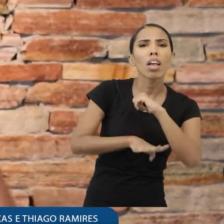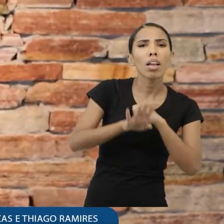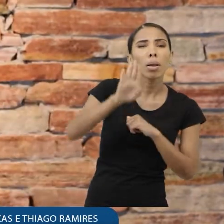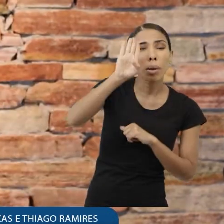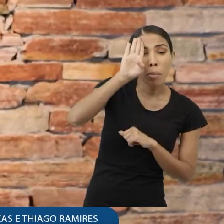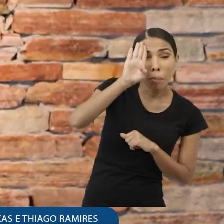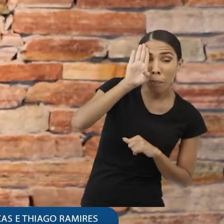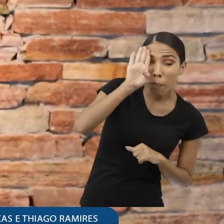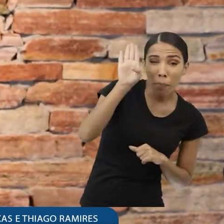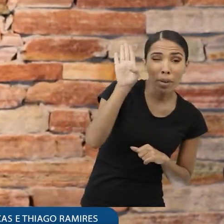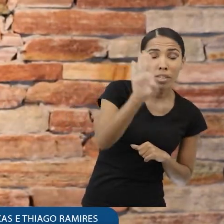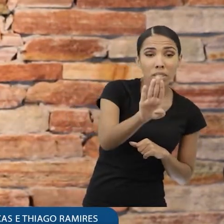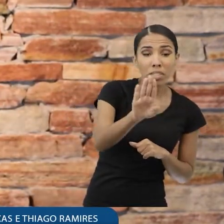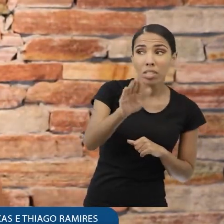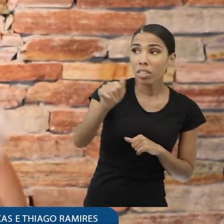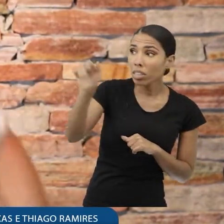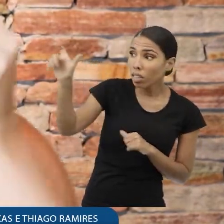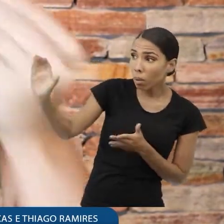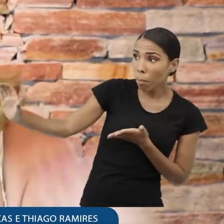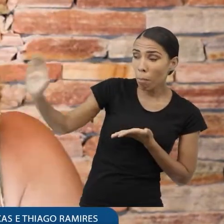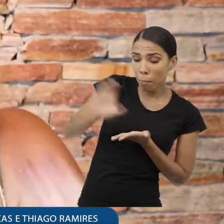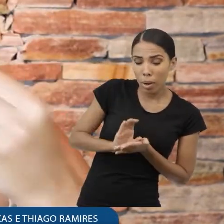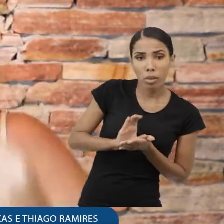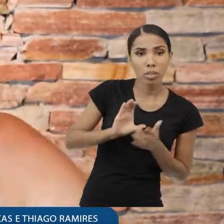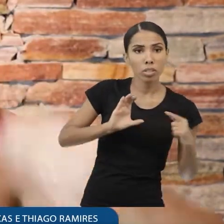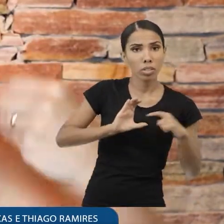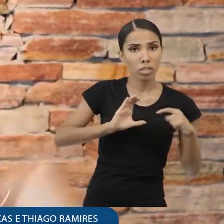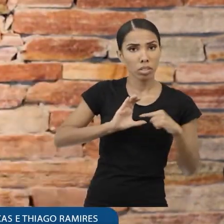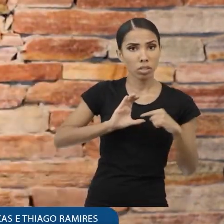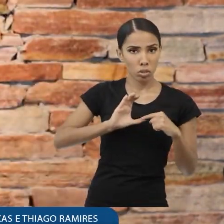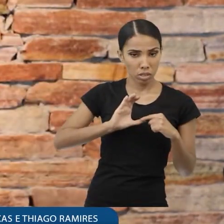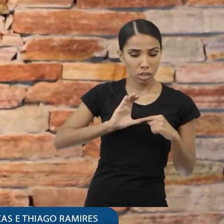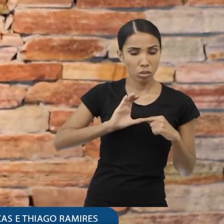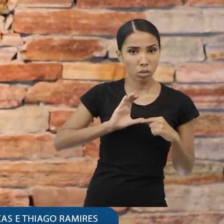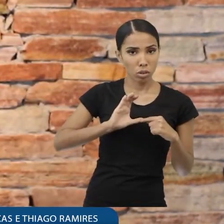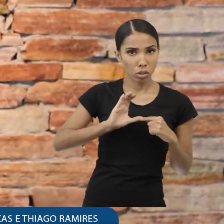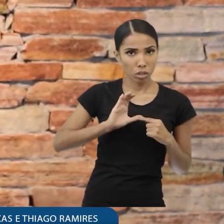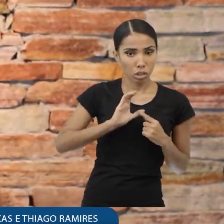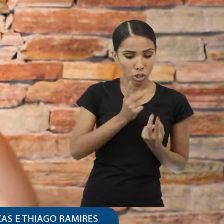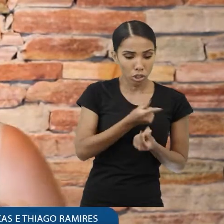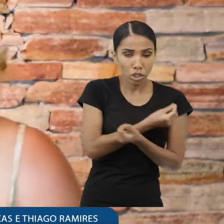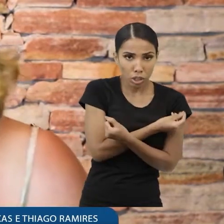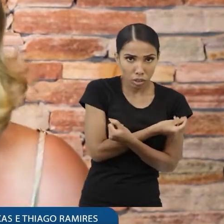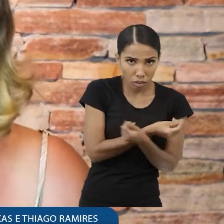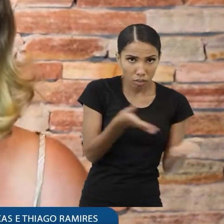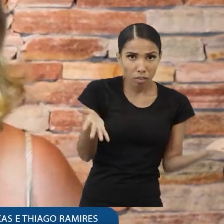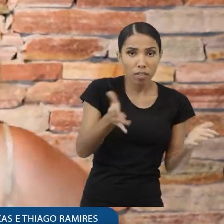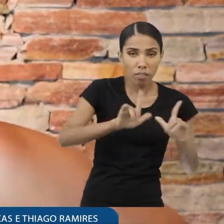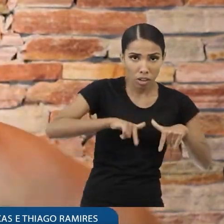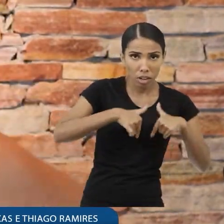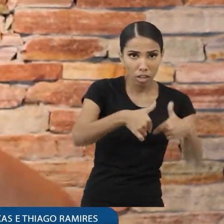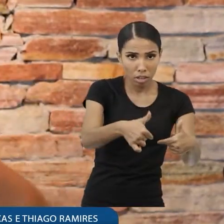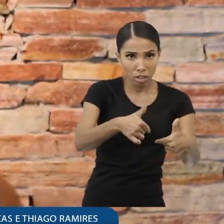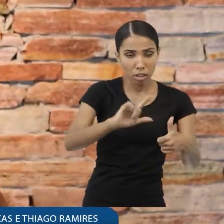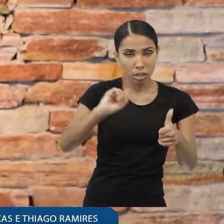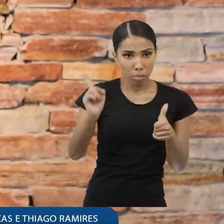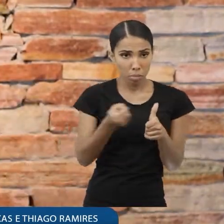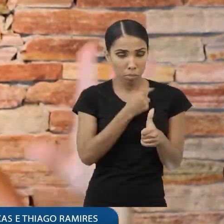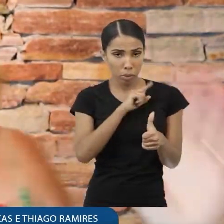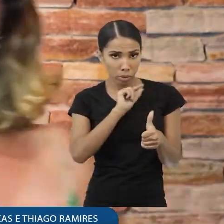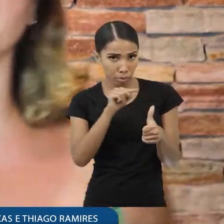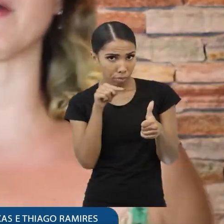projeto e, principalmente, quem é o patrocinador para a nossa atividade, para esse projeto que você quer realizar. Então,